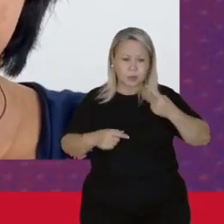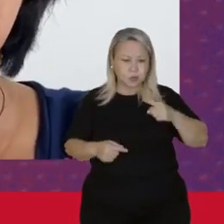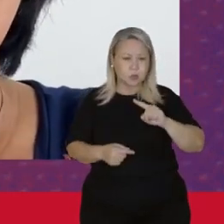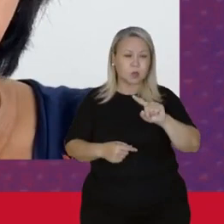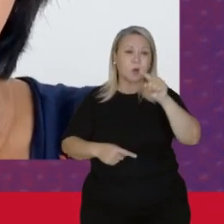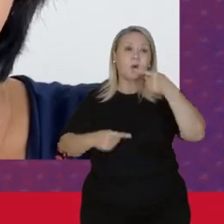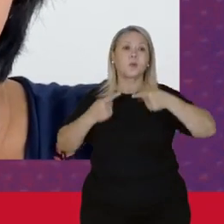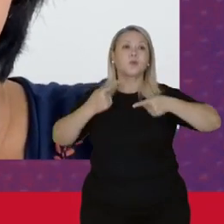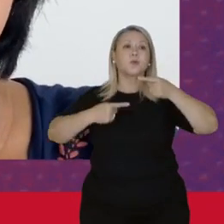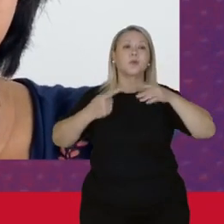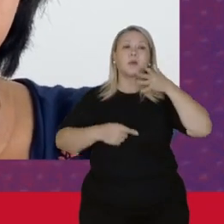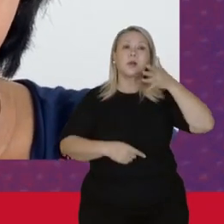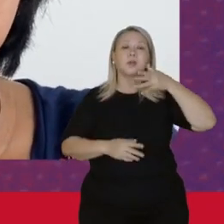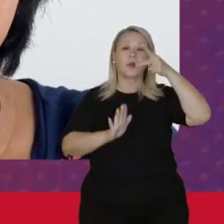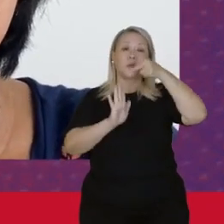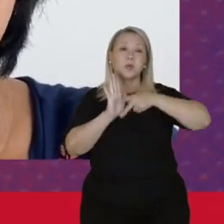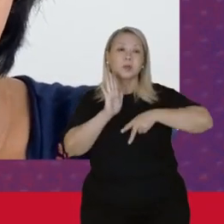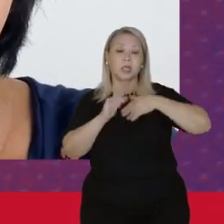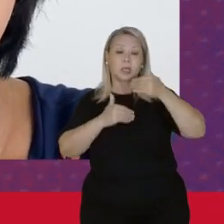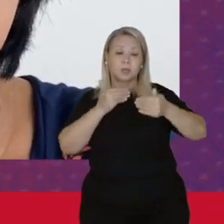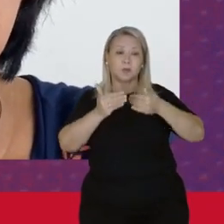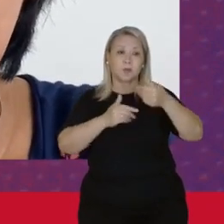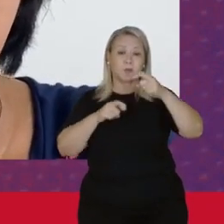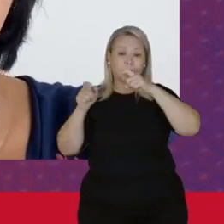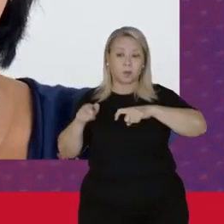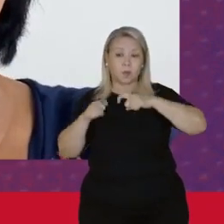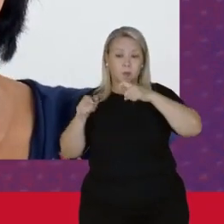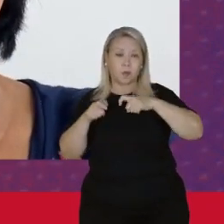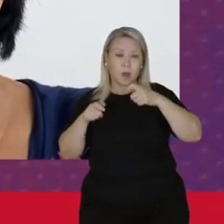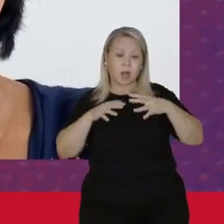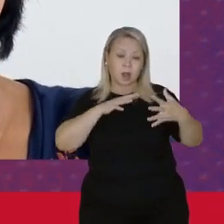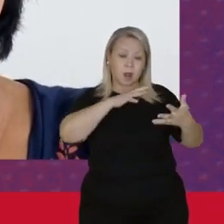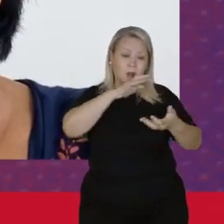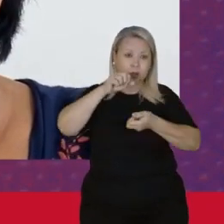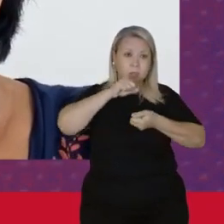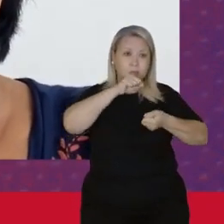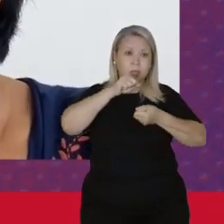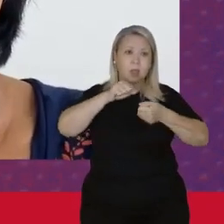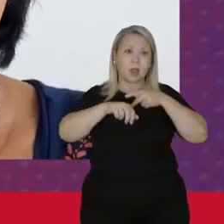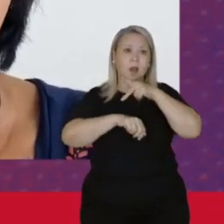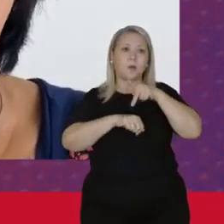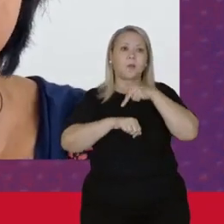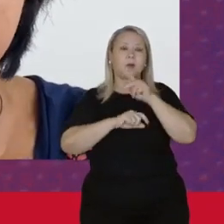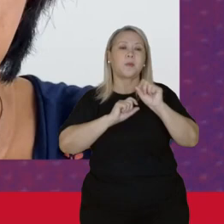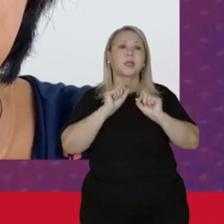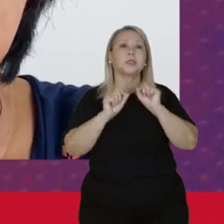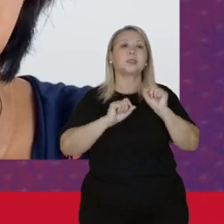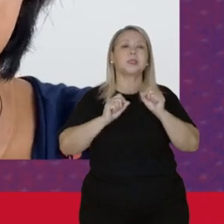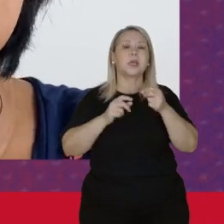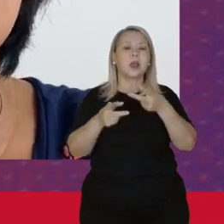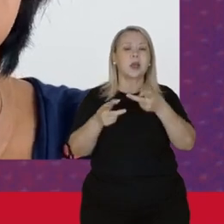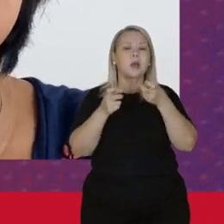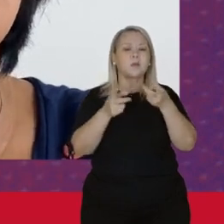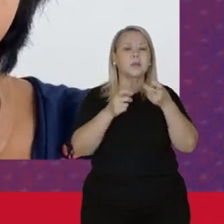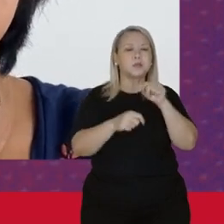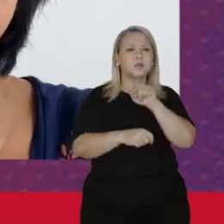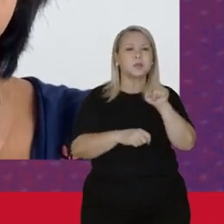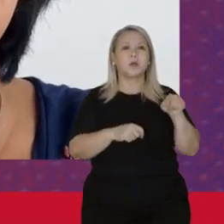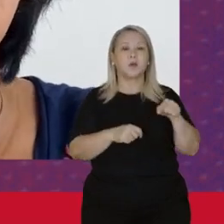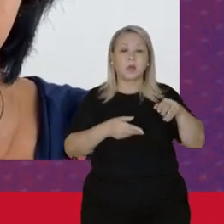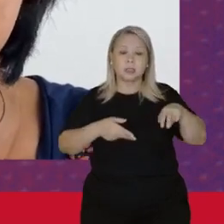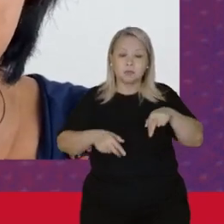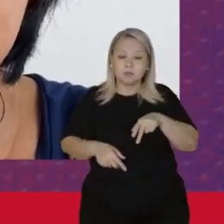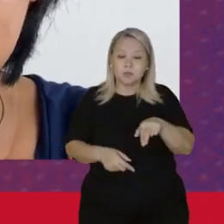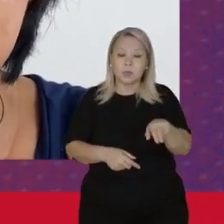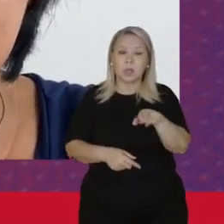debate sobre um projeto de desenvolvimento rural sustentável para o país. e que percebiam nessa